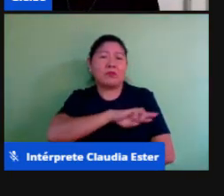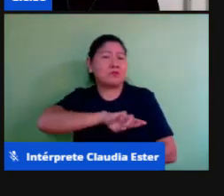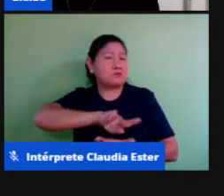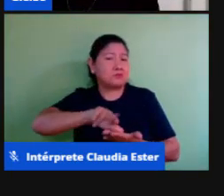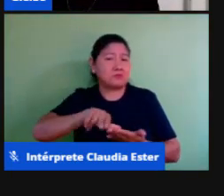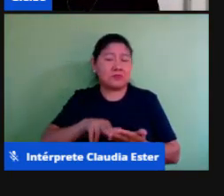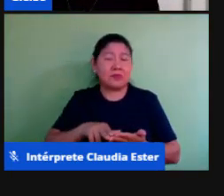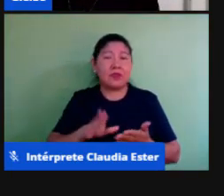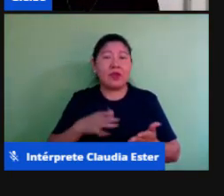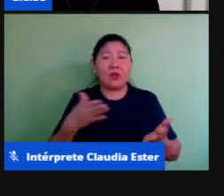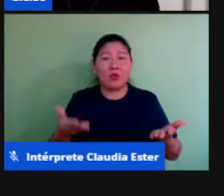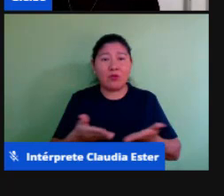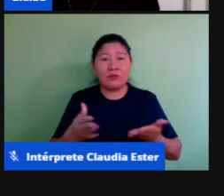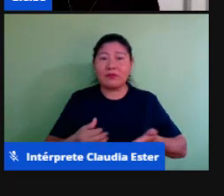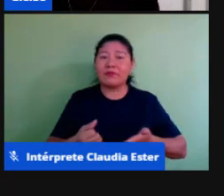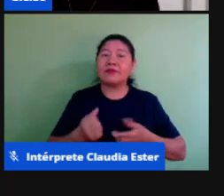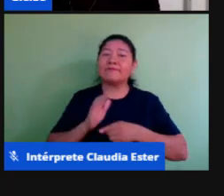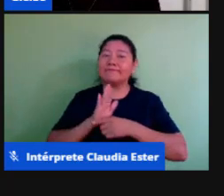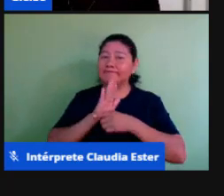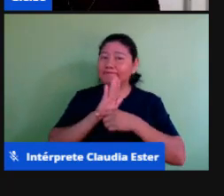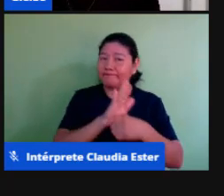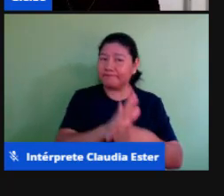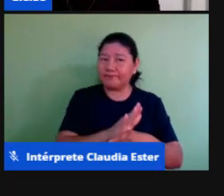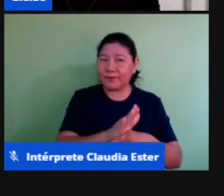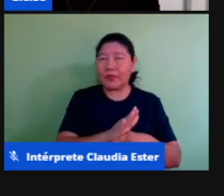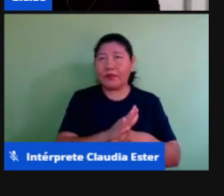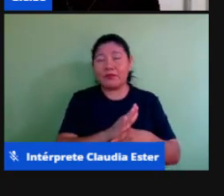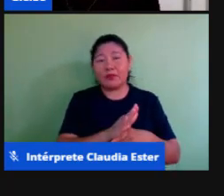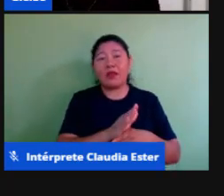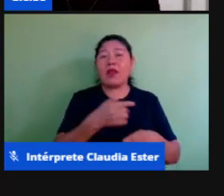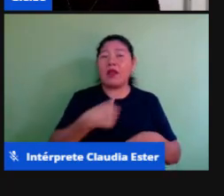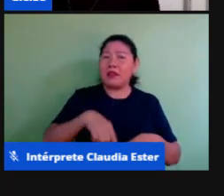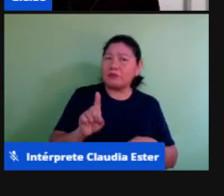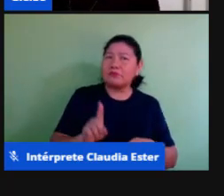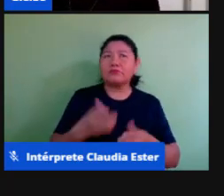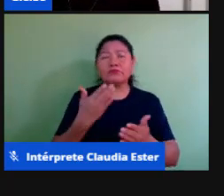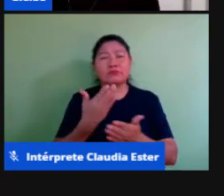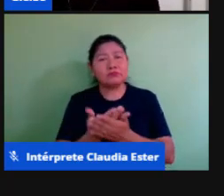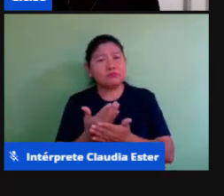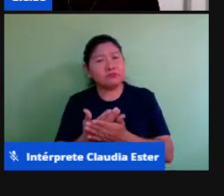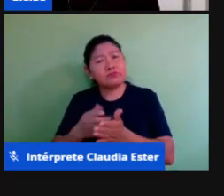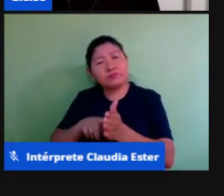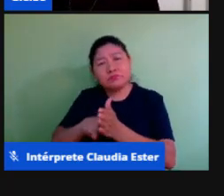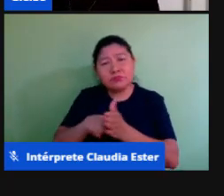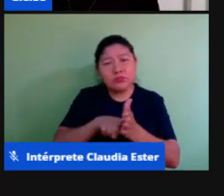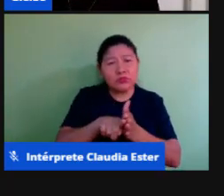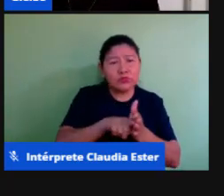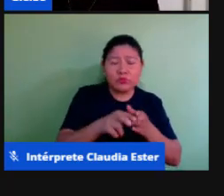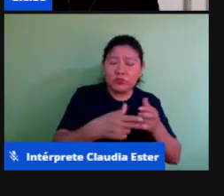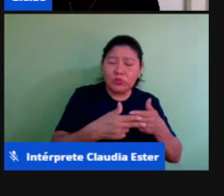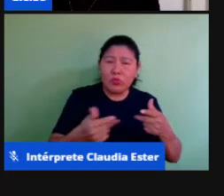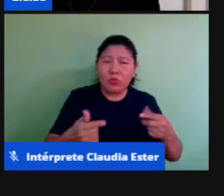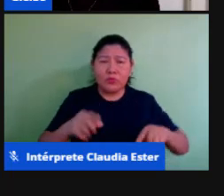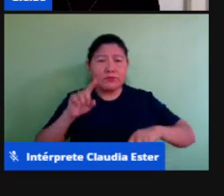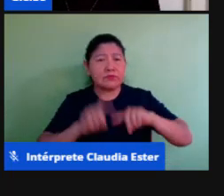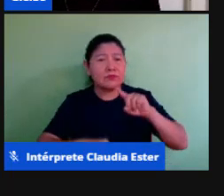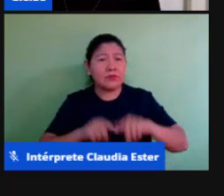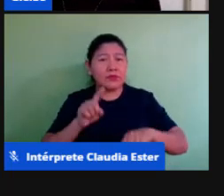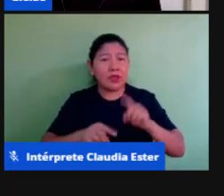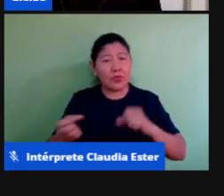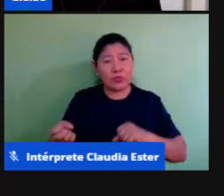uma pessoa que ela foi em busca, né, de novos instrumentos, de novidades,